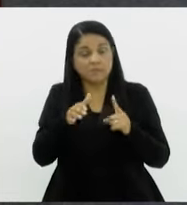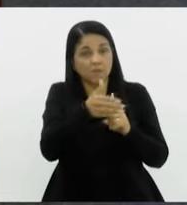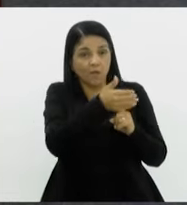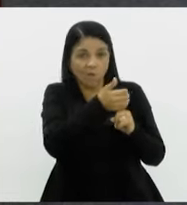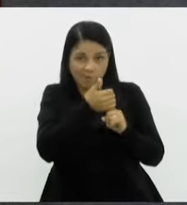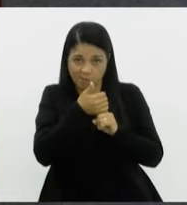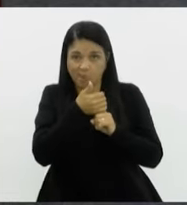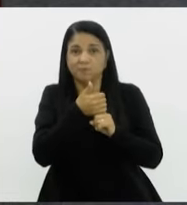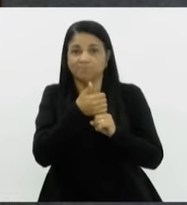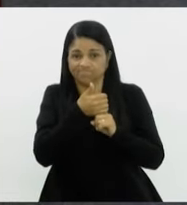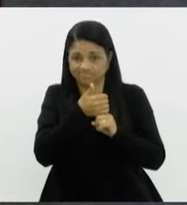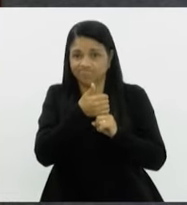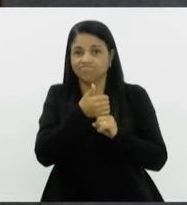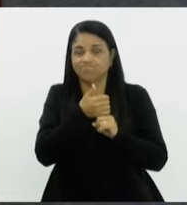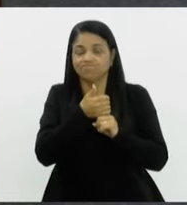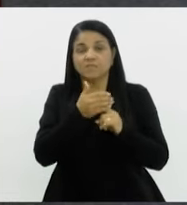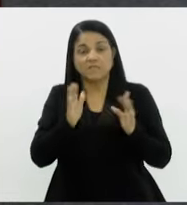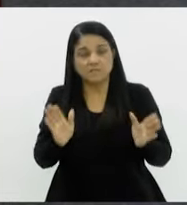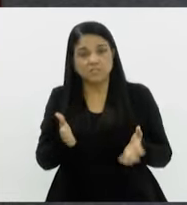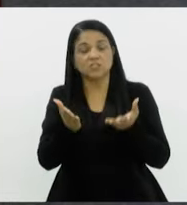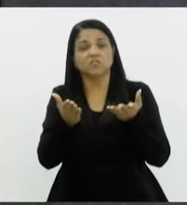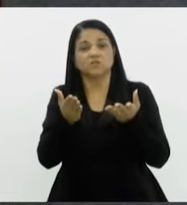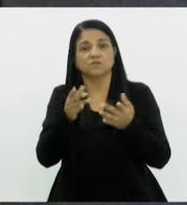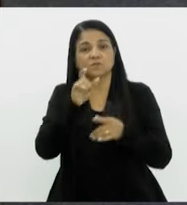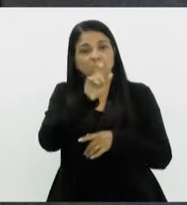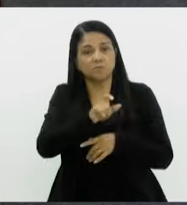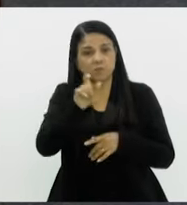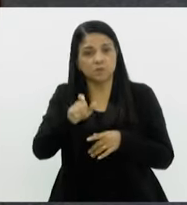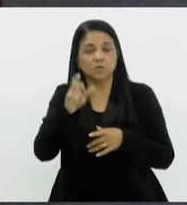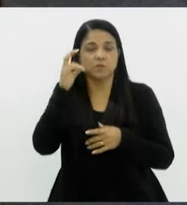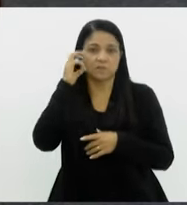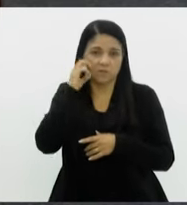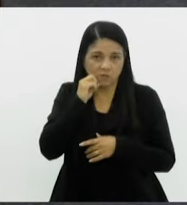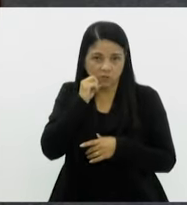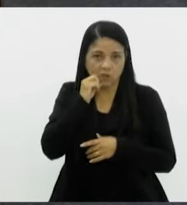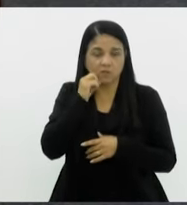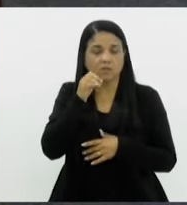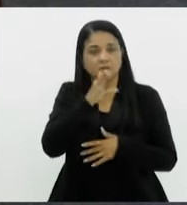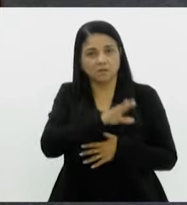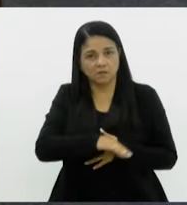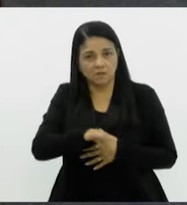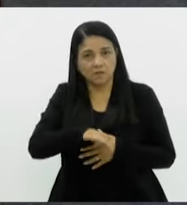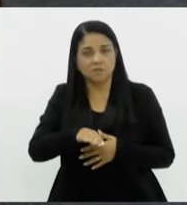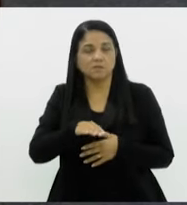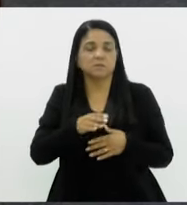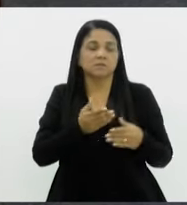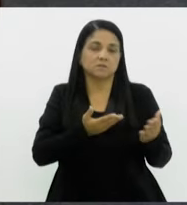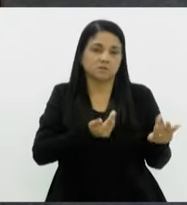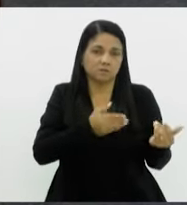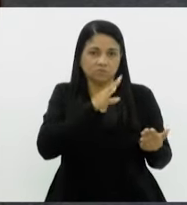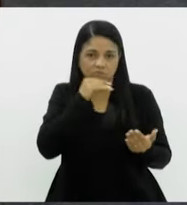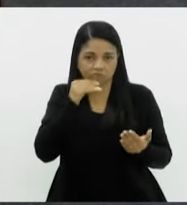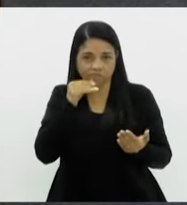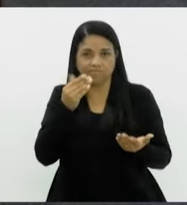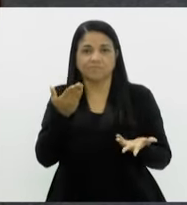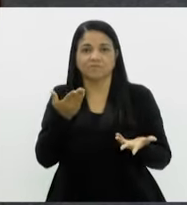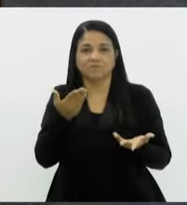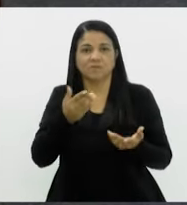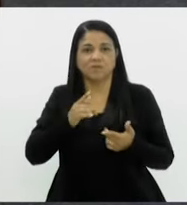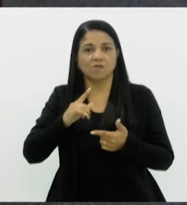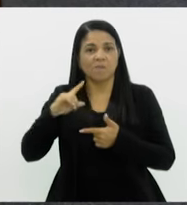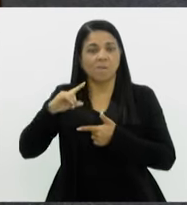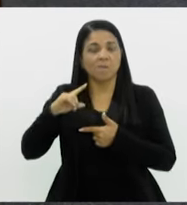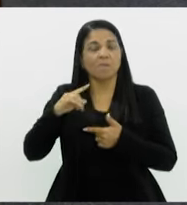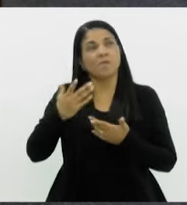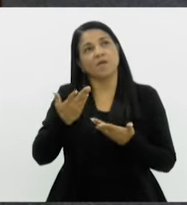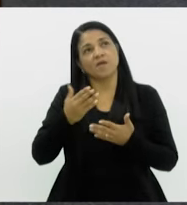fazer exatamente o incentivo para que pessoas adotem, né, crianças e adolescentes que fogem do padrão, como a deputada